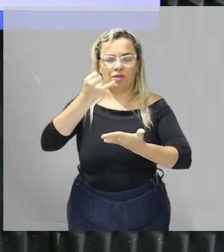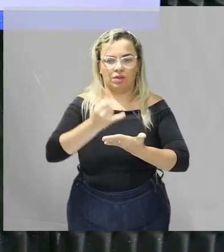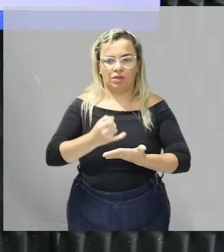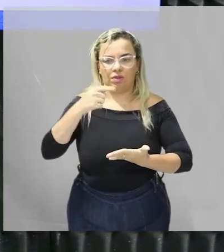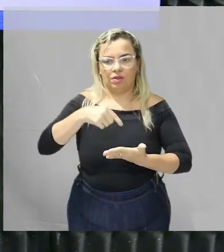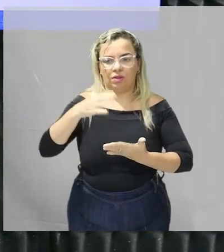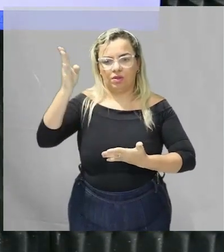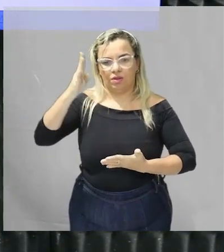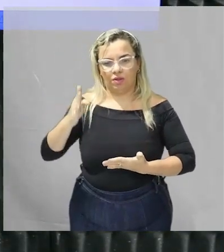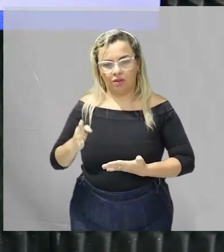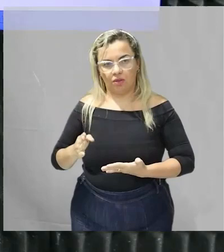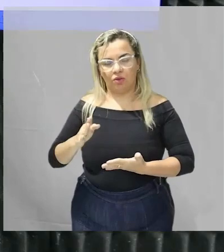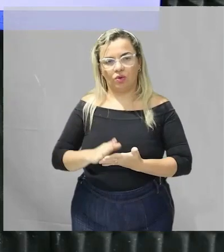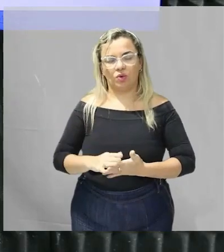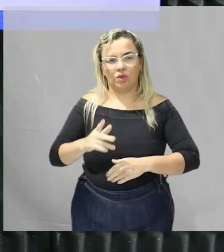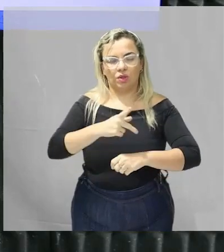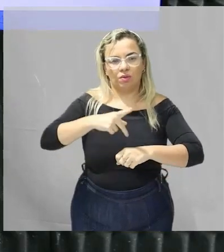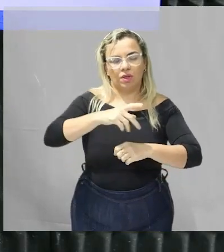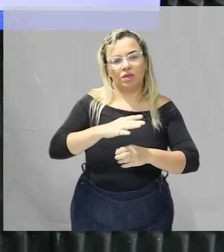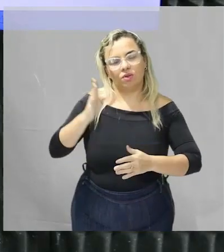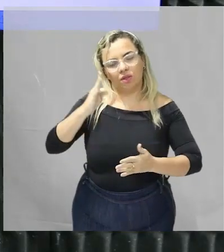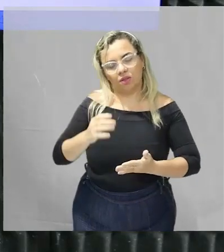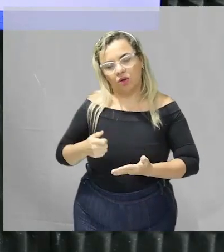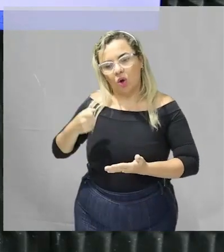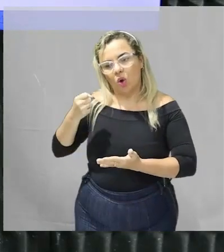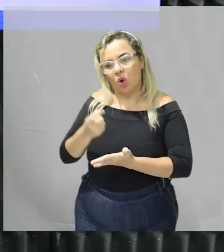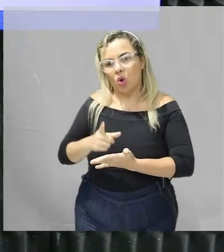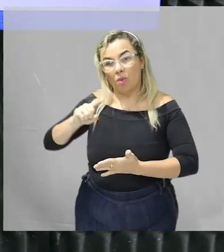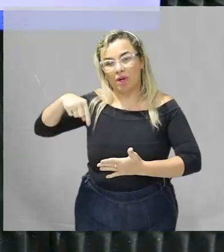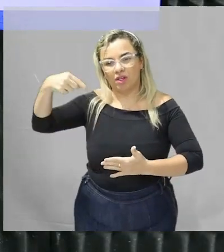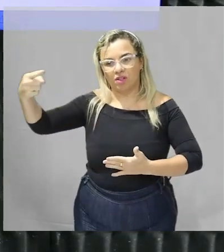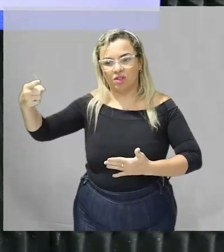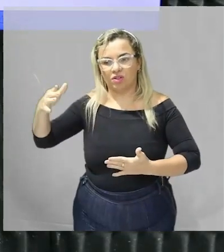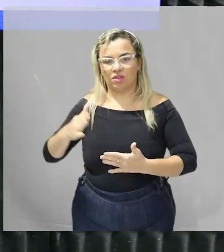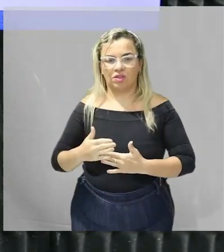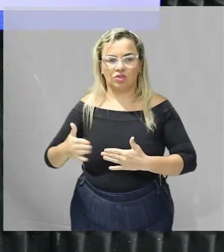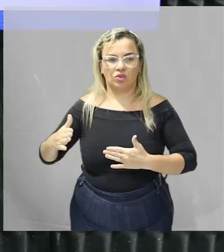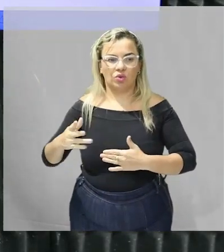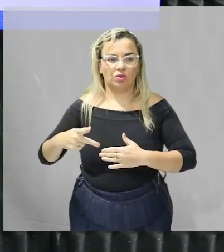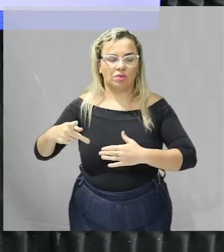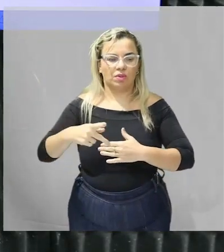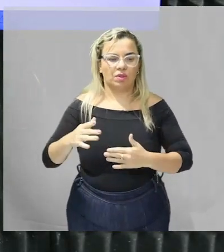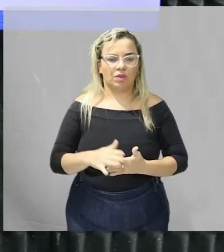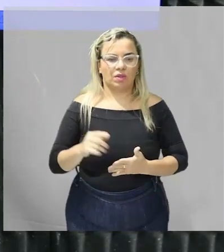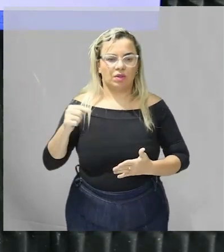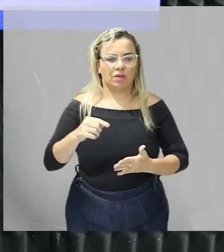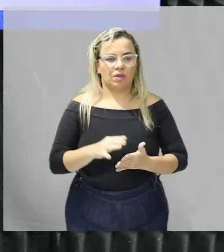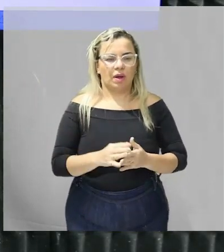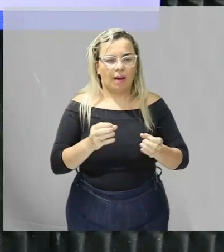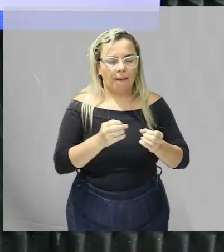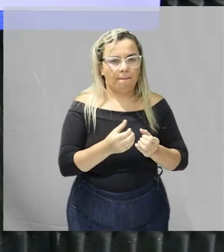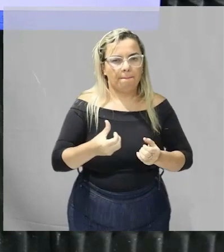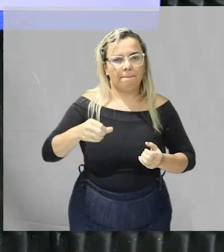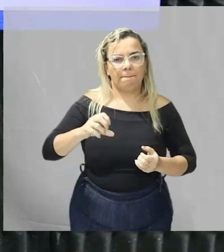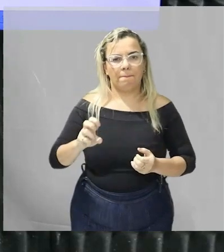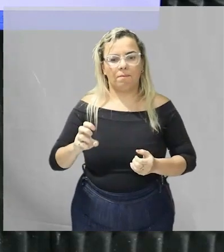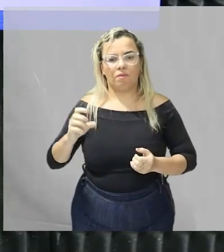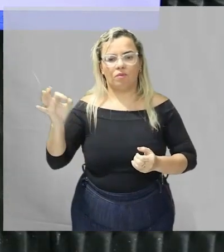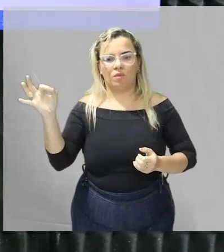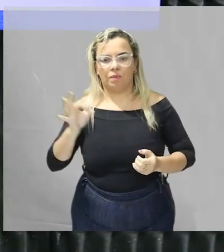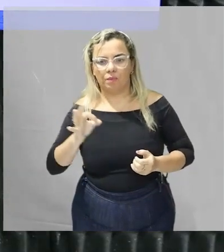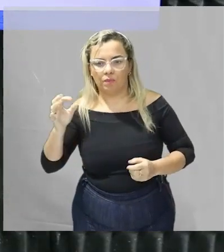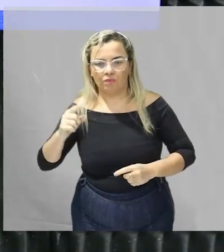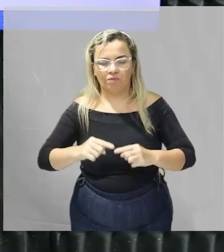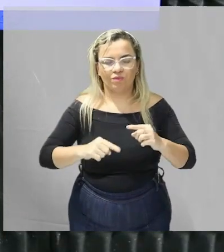aquilo que o Brasil compra, tá? As importações brasileiras consistem aproximadamente em 95% de